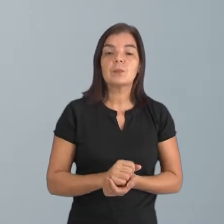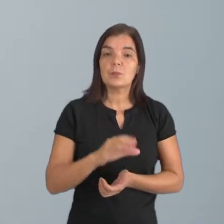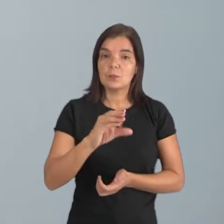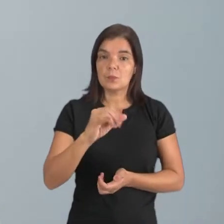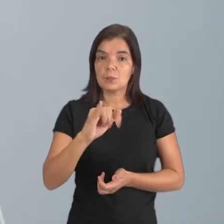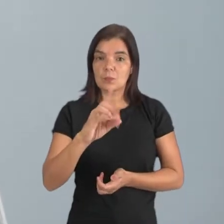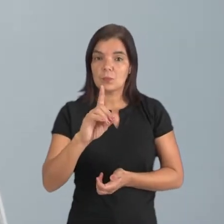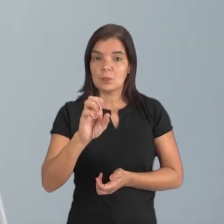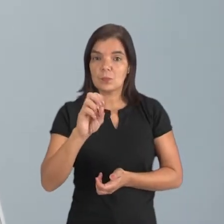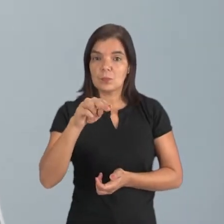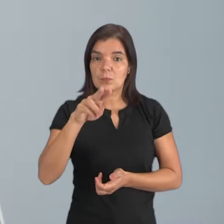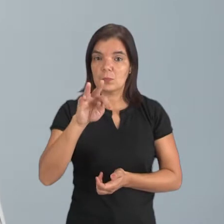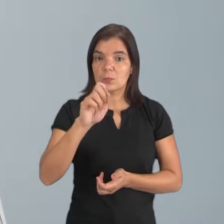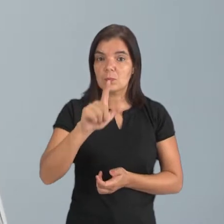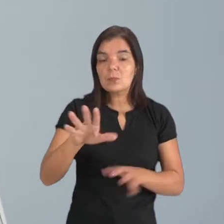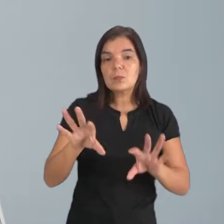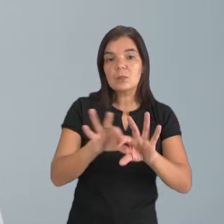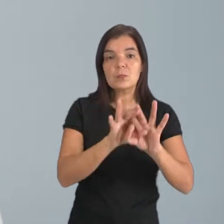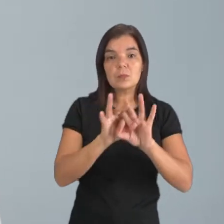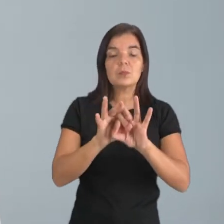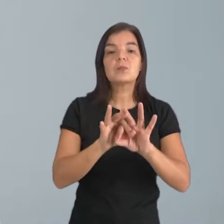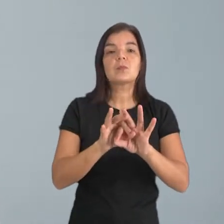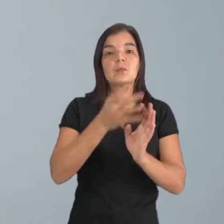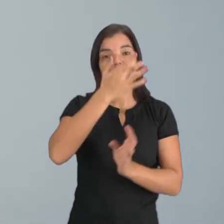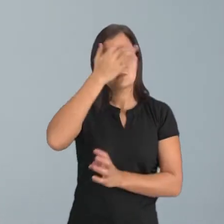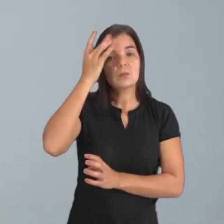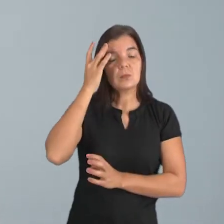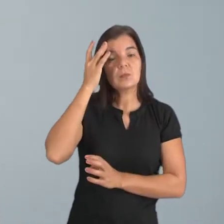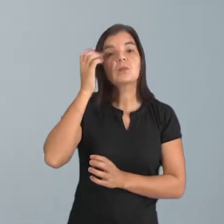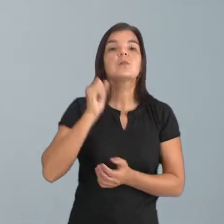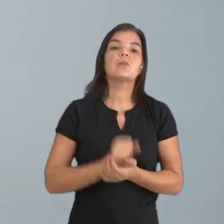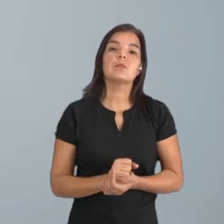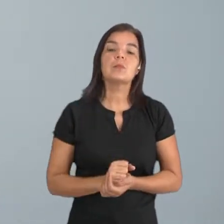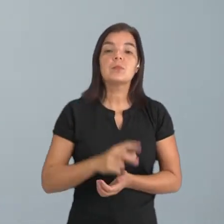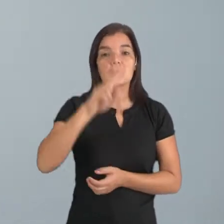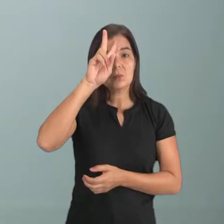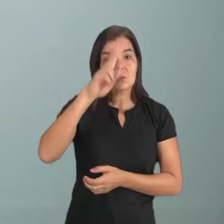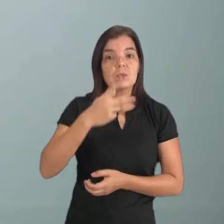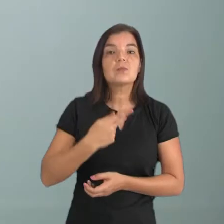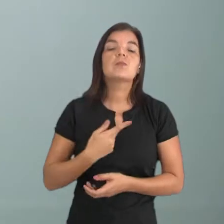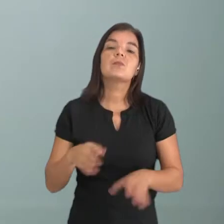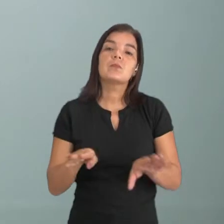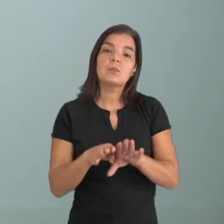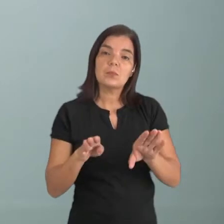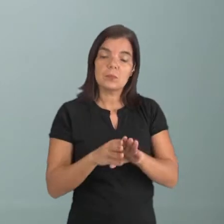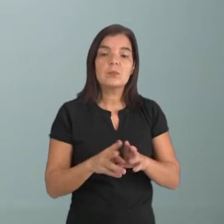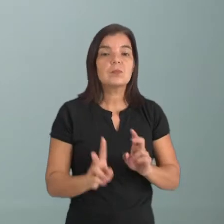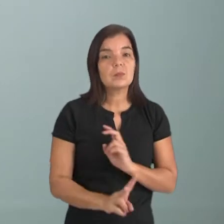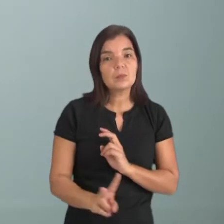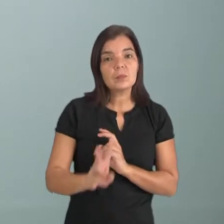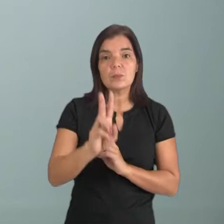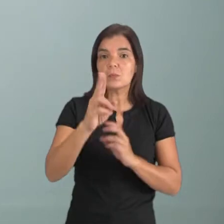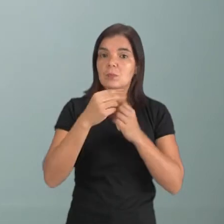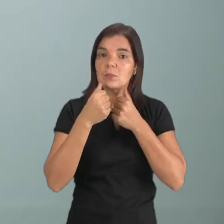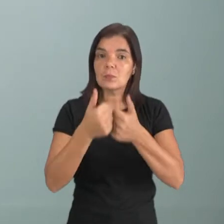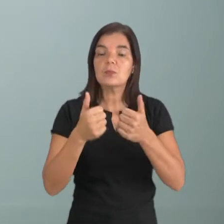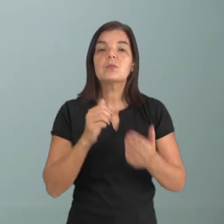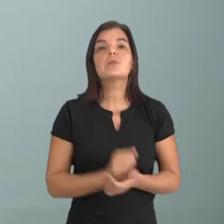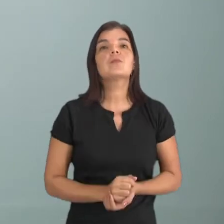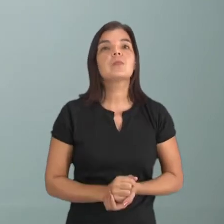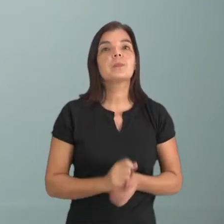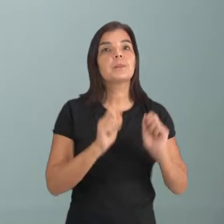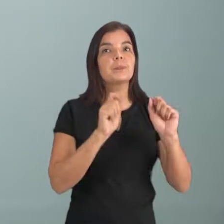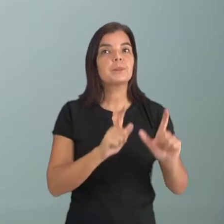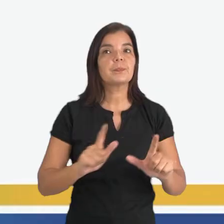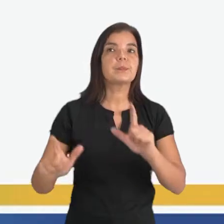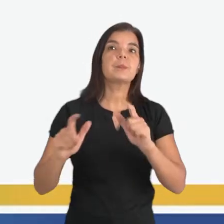ocidentais, e está ligado à humanidade. Então, se é humano, né, tem os seus valores. Tudo bem? Vamos